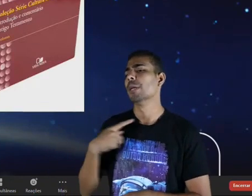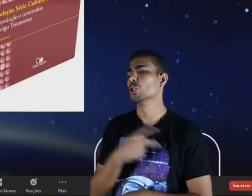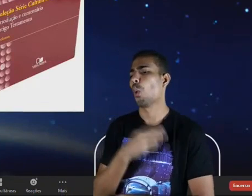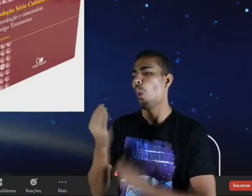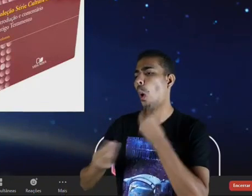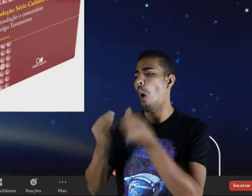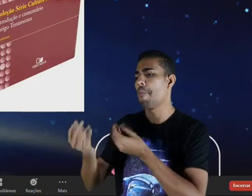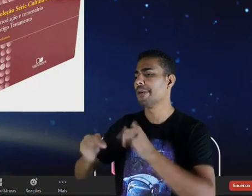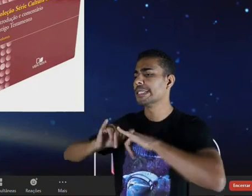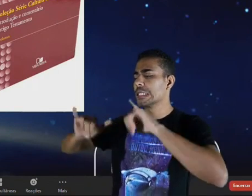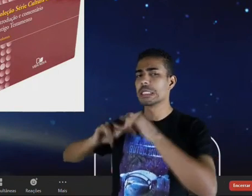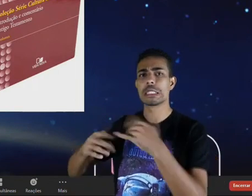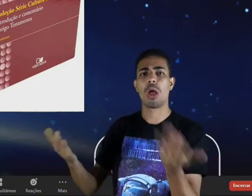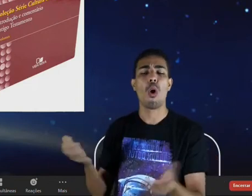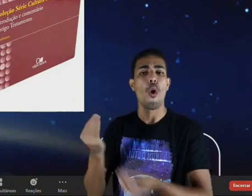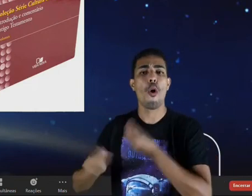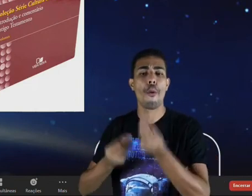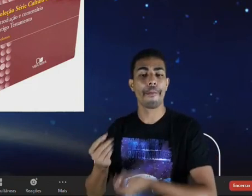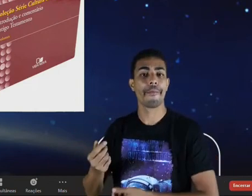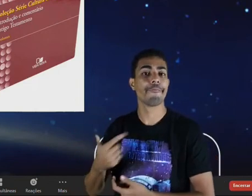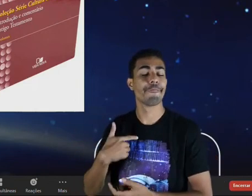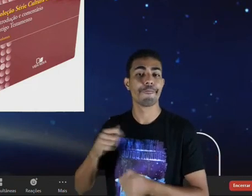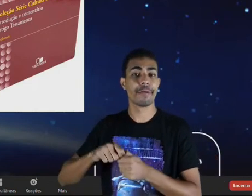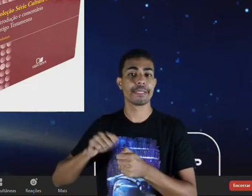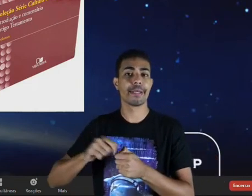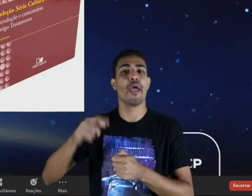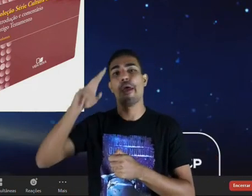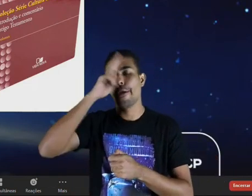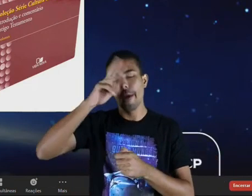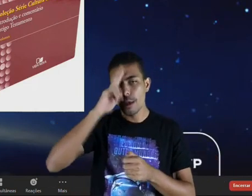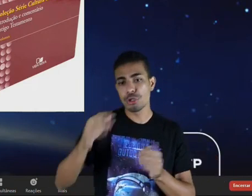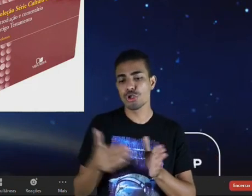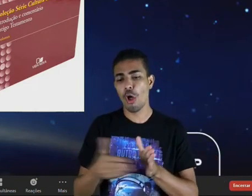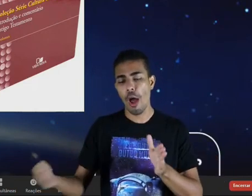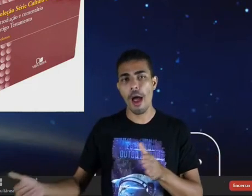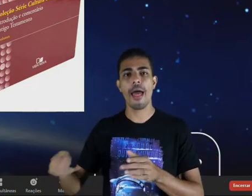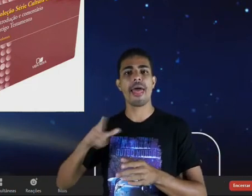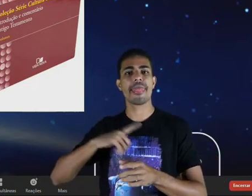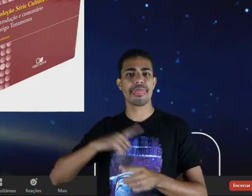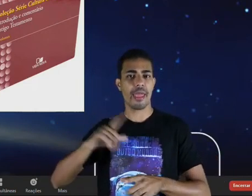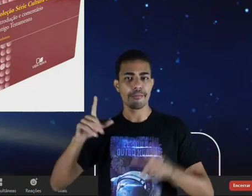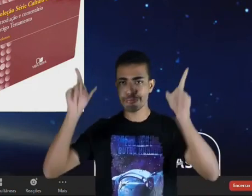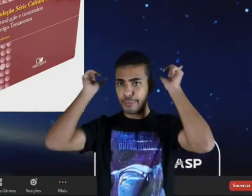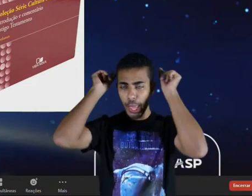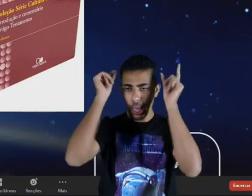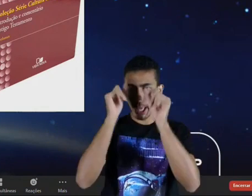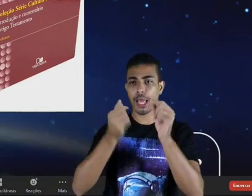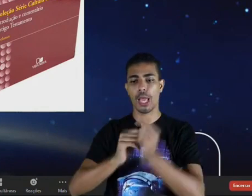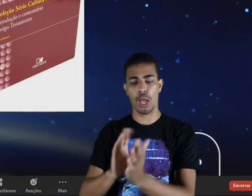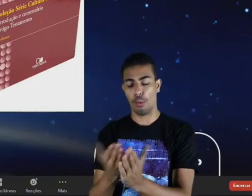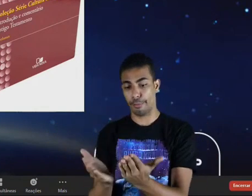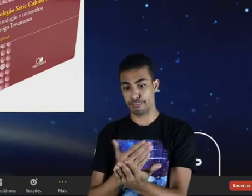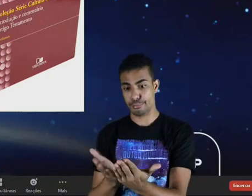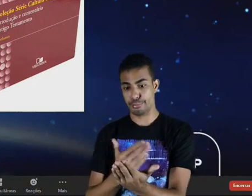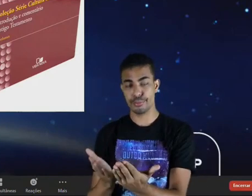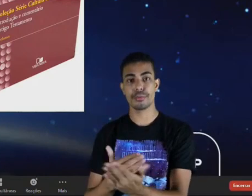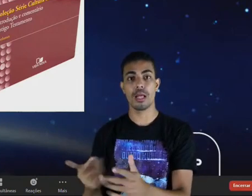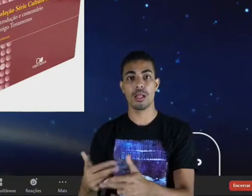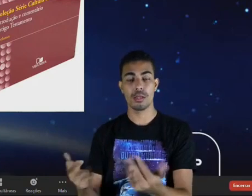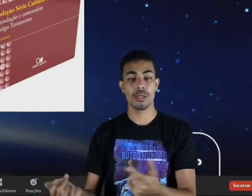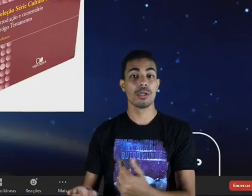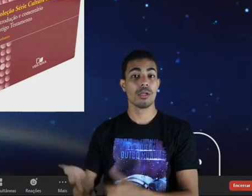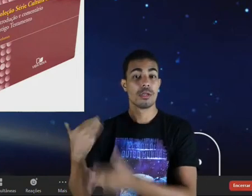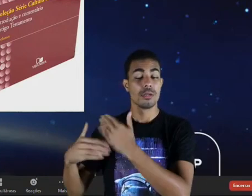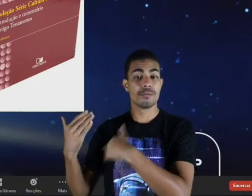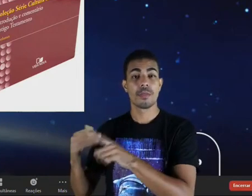essas informações que você está falando aí? Sobre a questão histórica, como é que está no grego? Tudo bem, você indicou ler a Bíblia. Da Sociedade